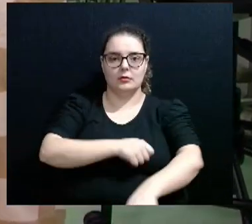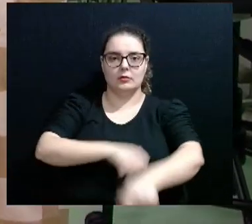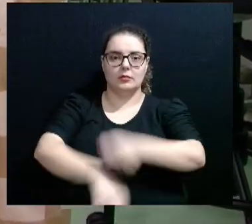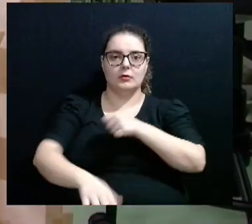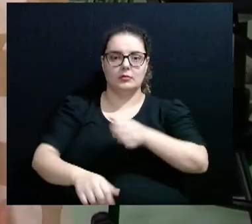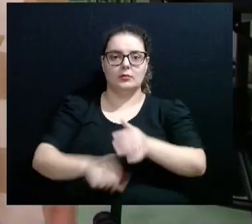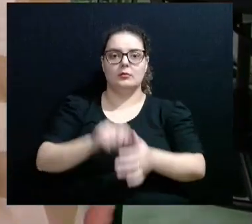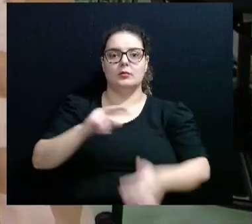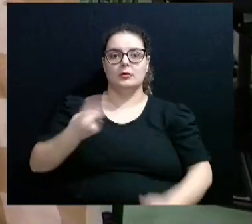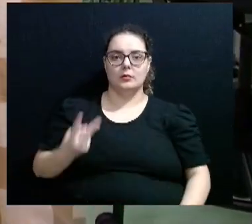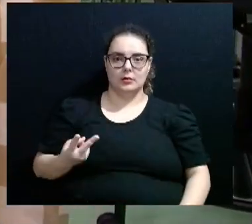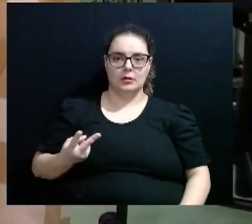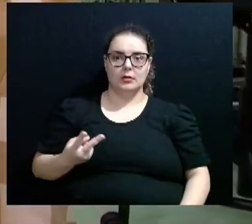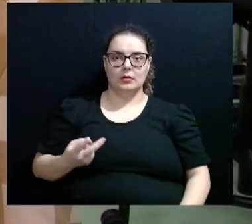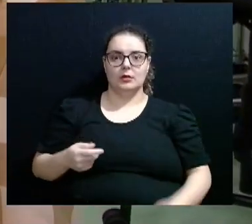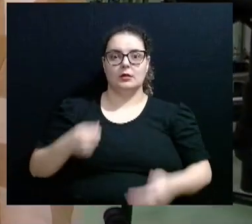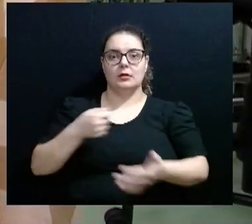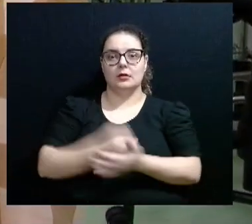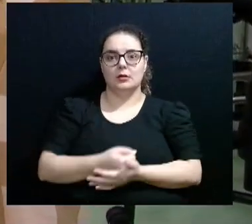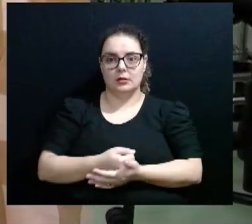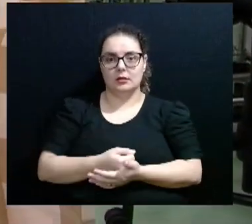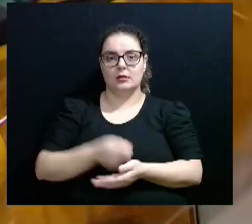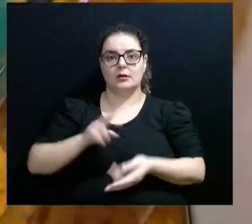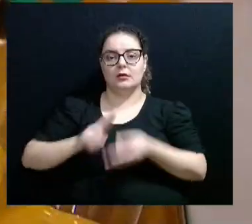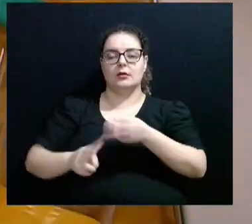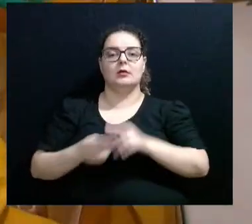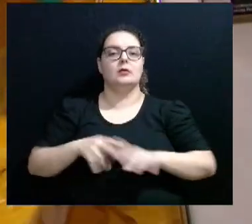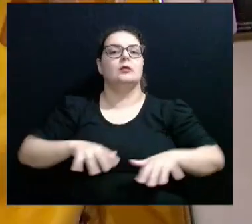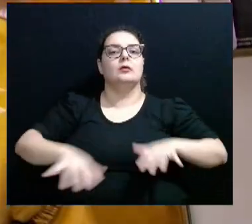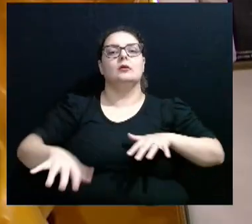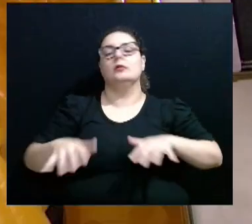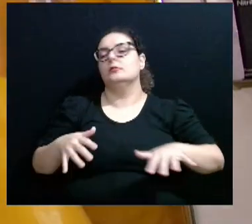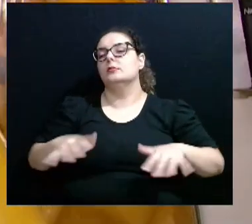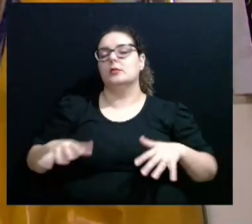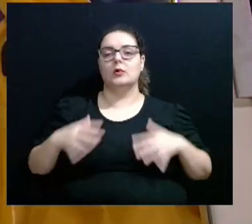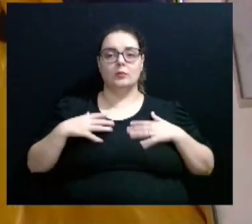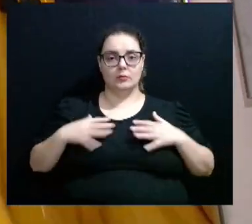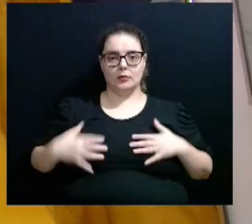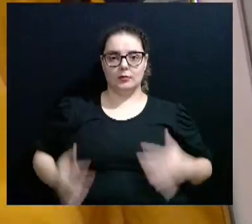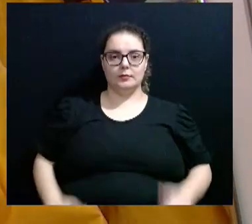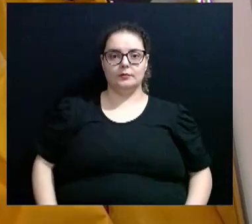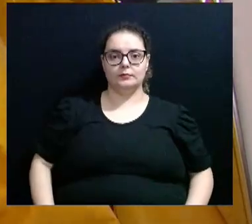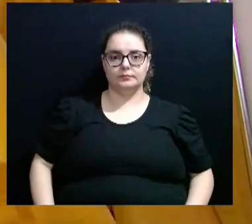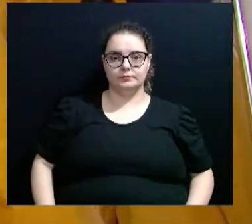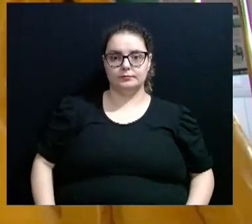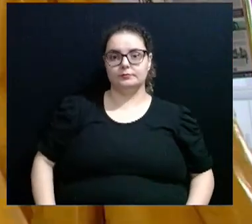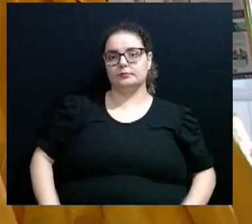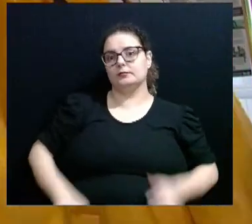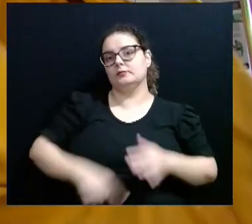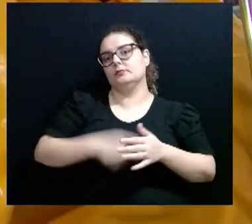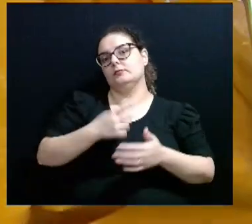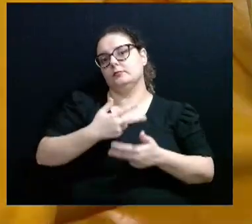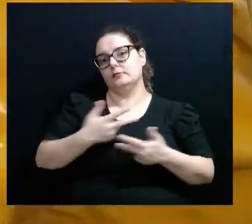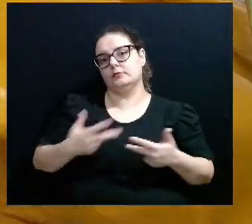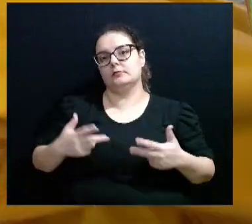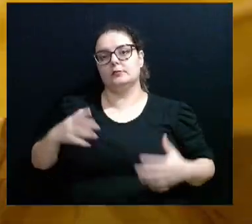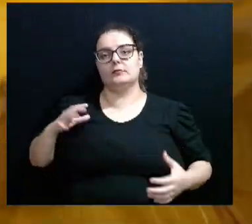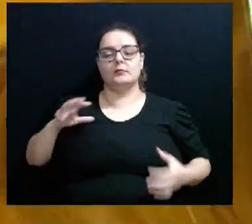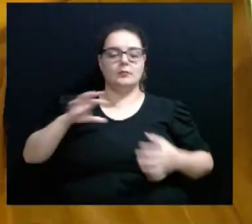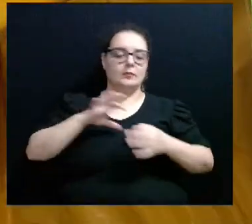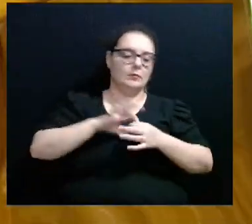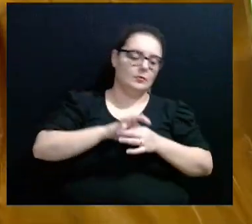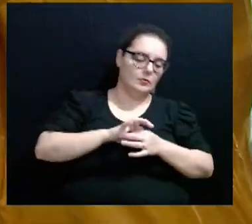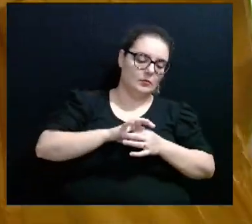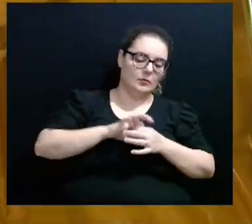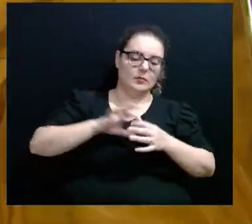têm que garantir a habilidade de se movimentar com essa roupa. Então, o primeiro passo é aprender a fazer uma conexão e desconexão, né? Porque você sempre